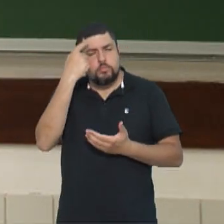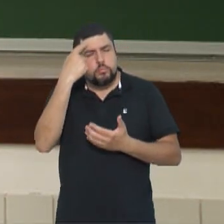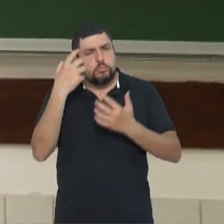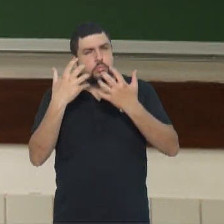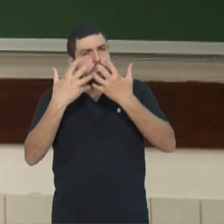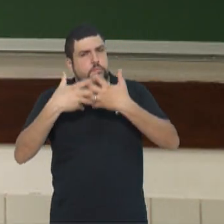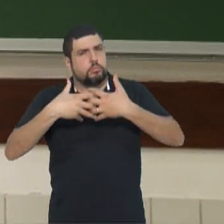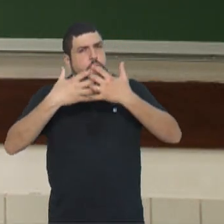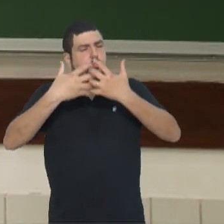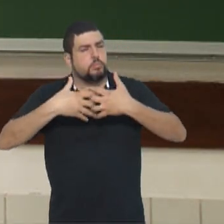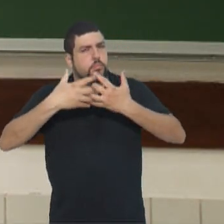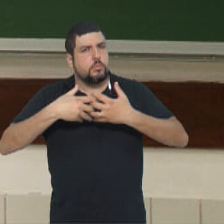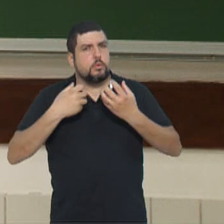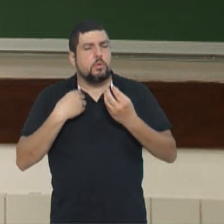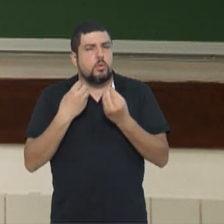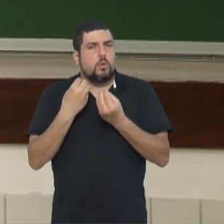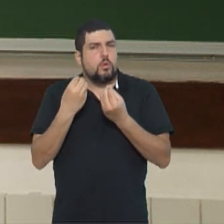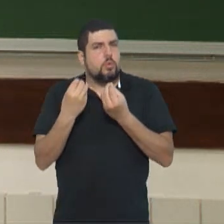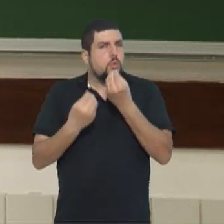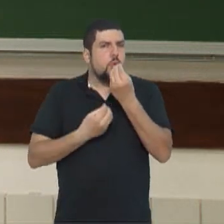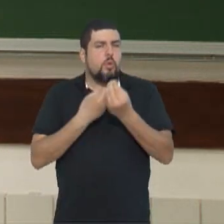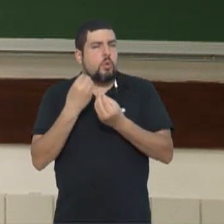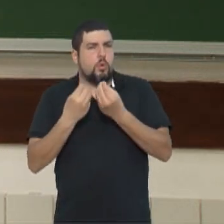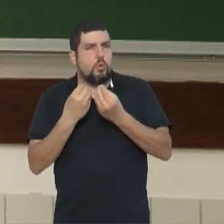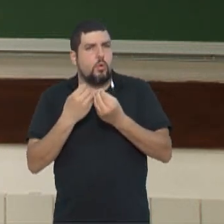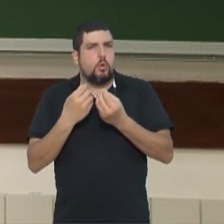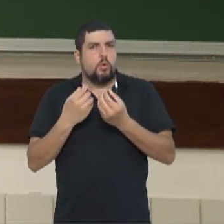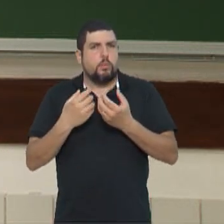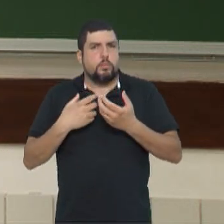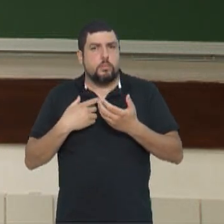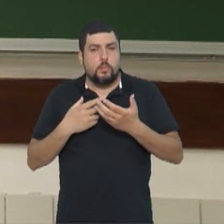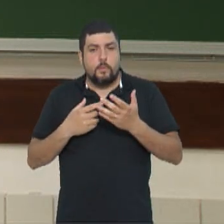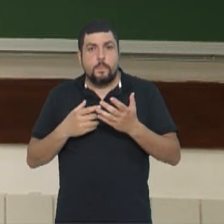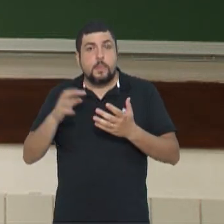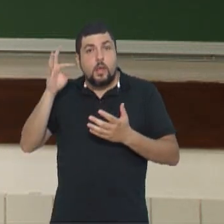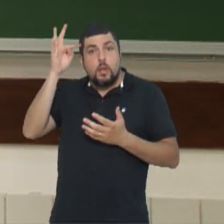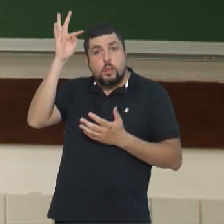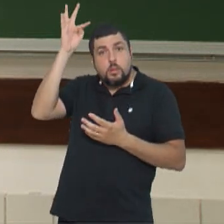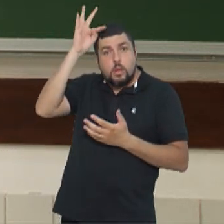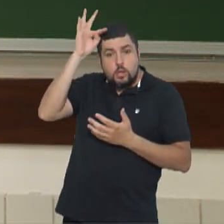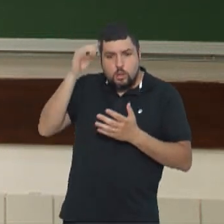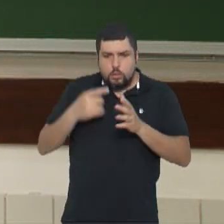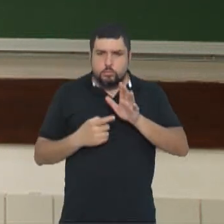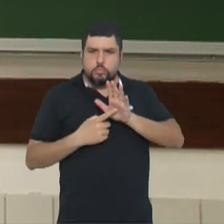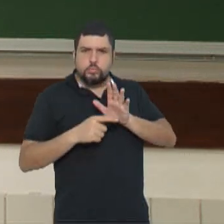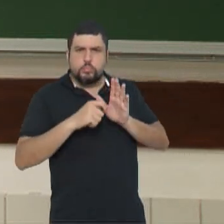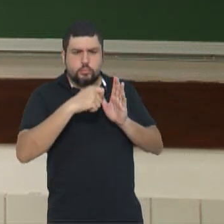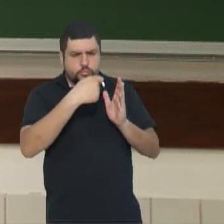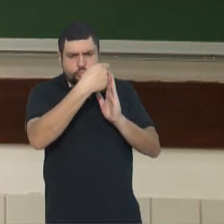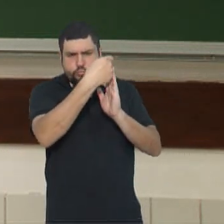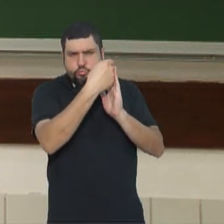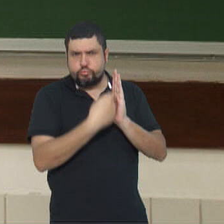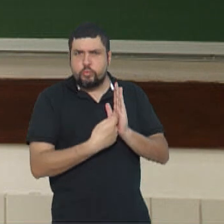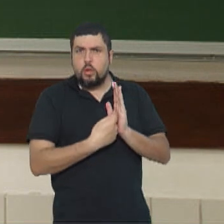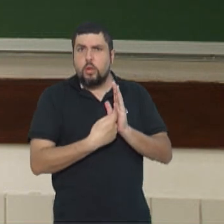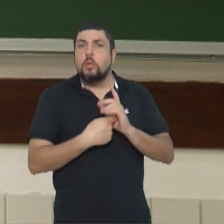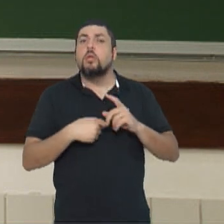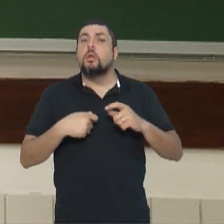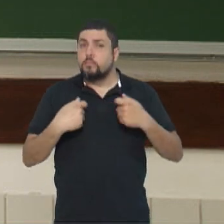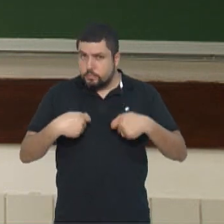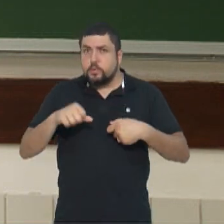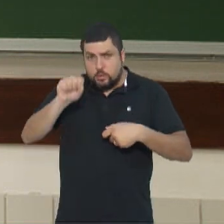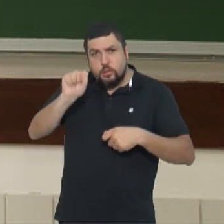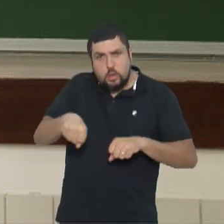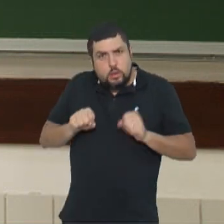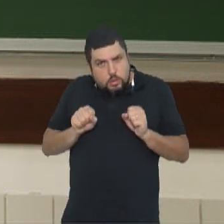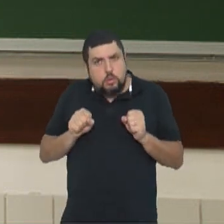Para a gente fazer uma coisa bacana, para a gente mostrar o nosso talento, a gente precisa suar, a gente precisa se esforçar, se